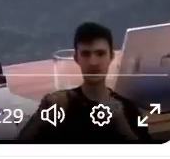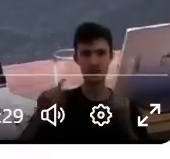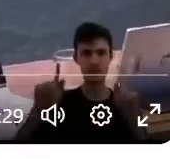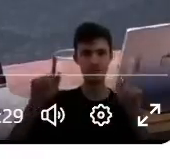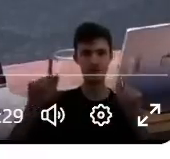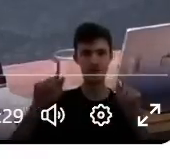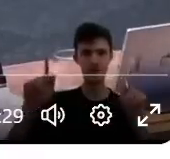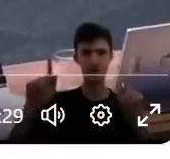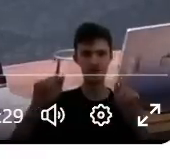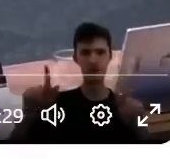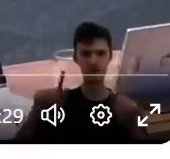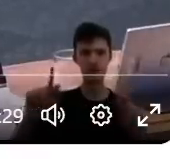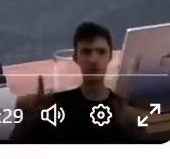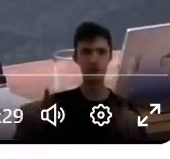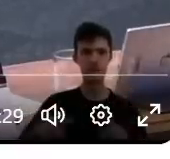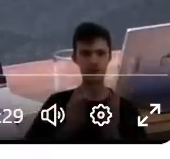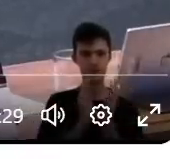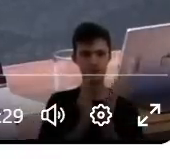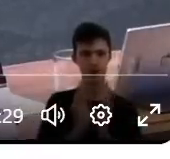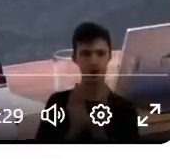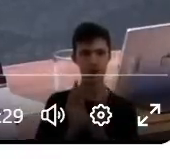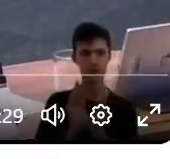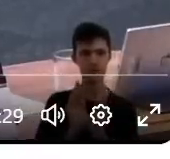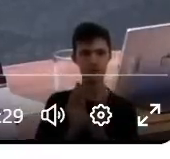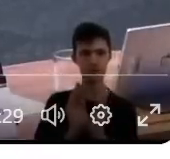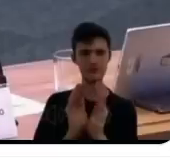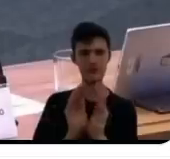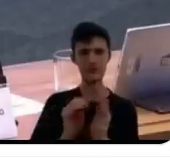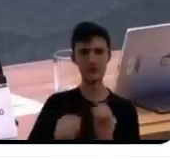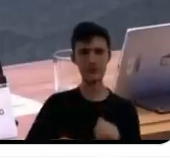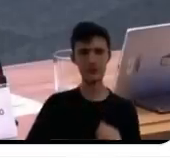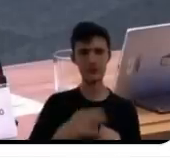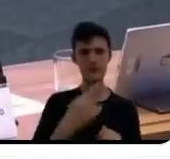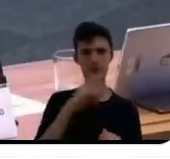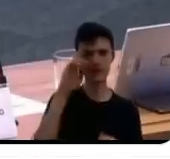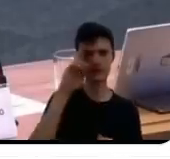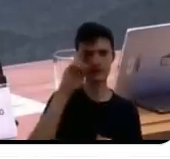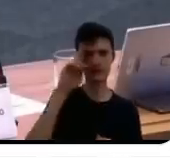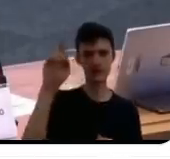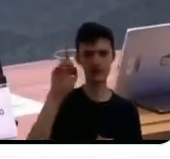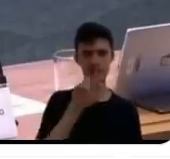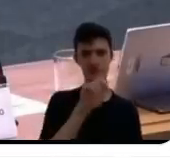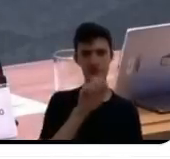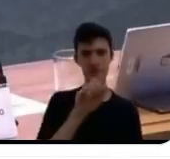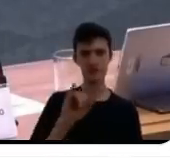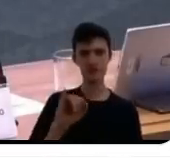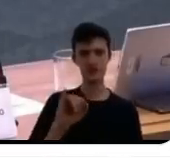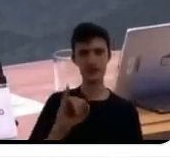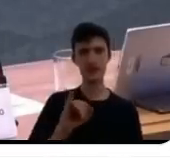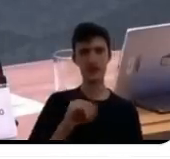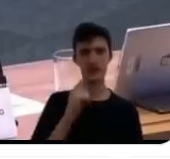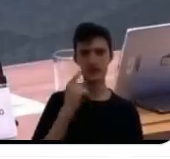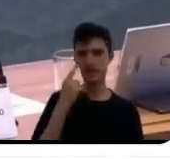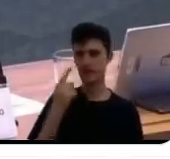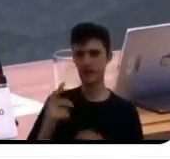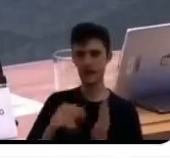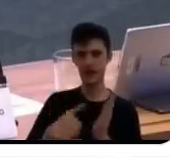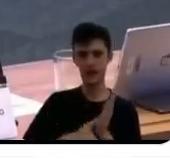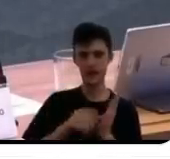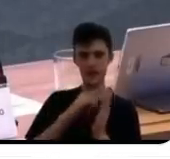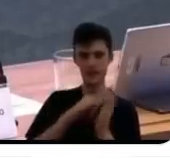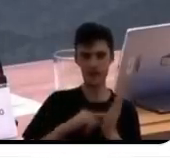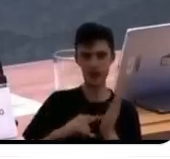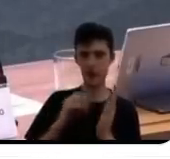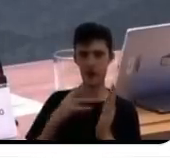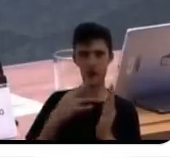na condição de Ministro de estado chefe do GSI o senhor recebeu esse informe apresentado ou qualquer outro tipo